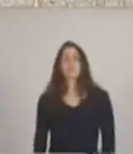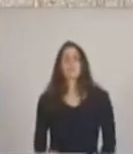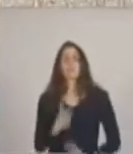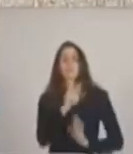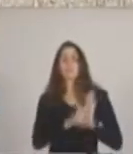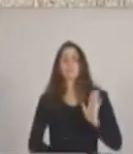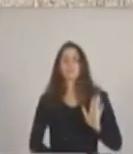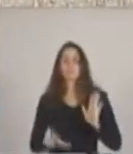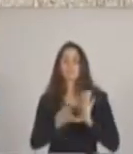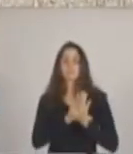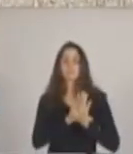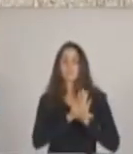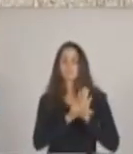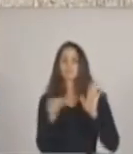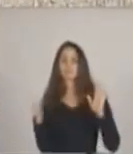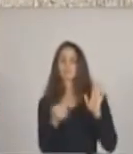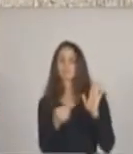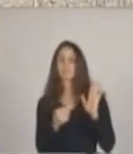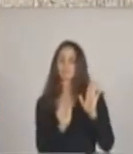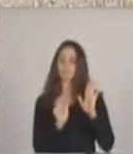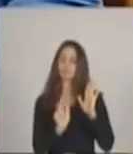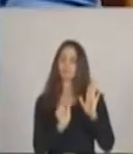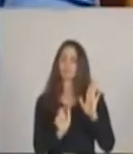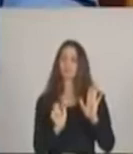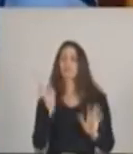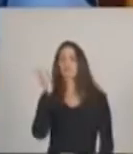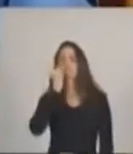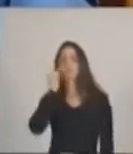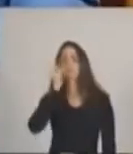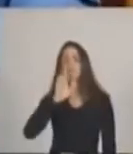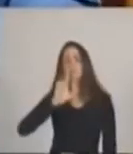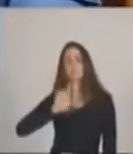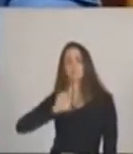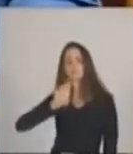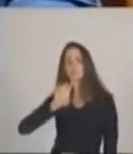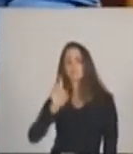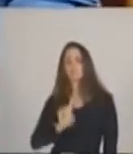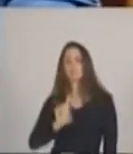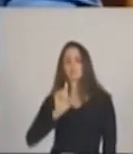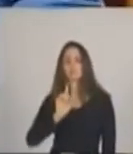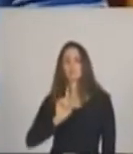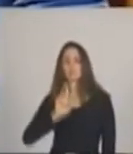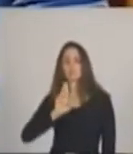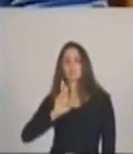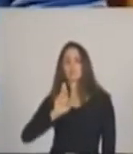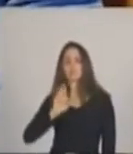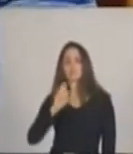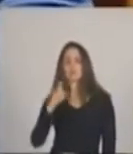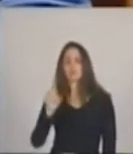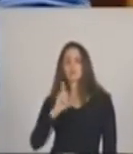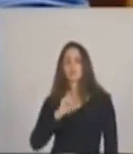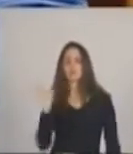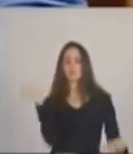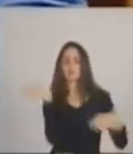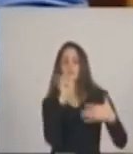lei do deputado Luiz Durão, ele estabelece critérios